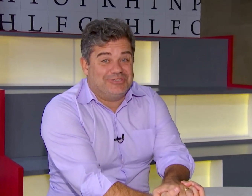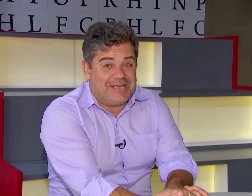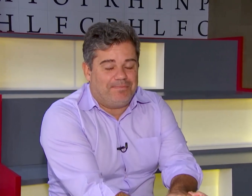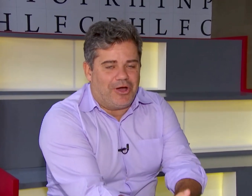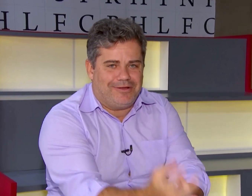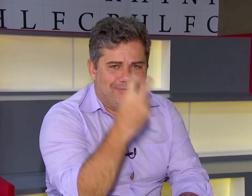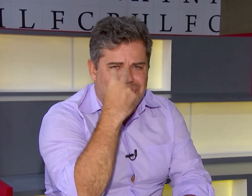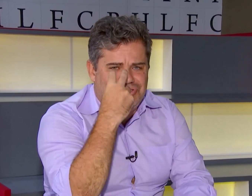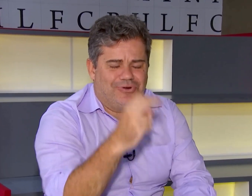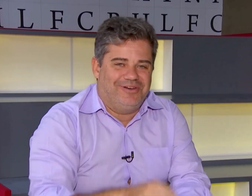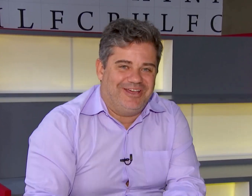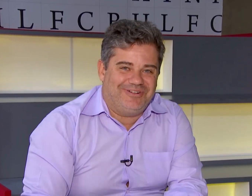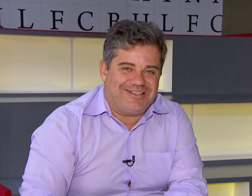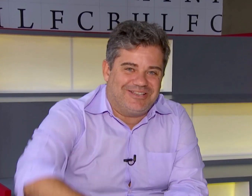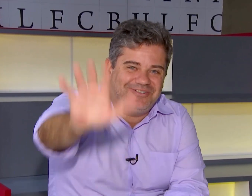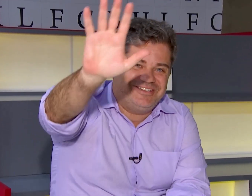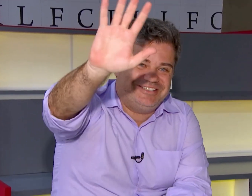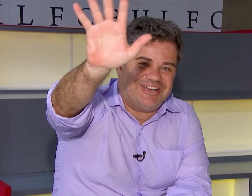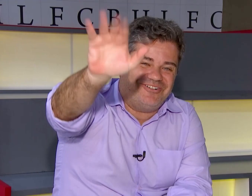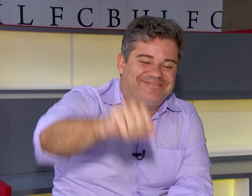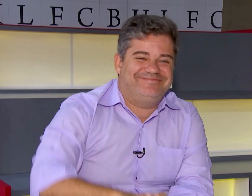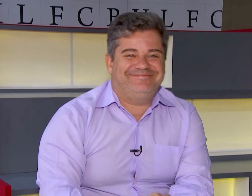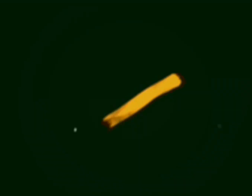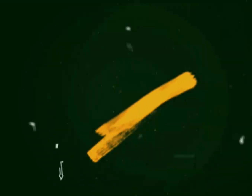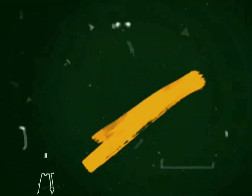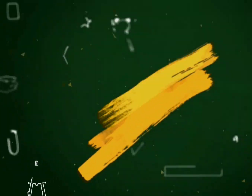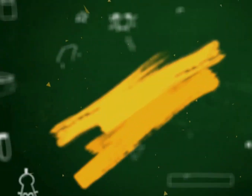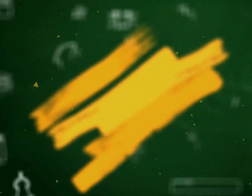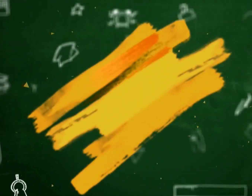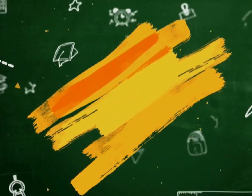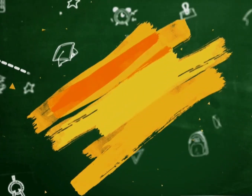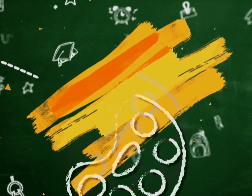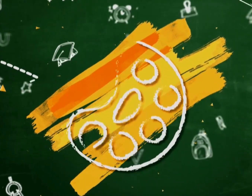né? Tô sempre, de olho na educação. Tchau!